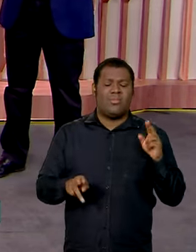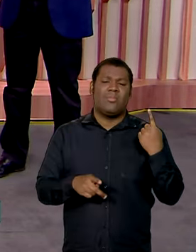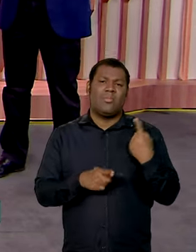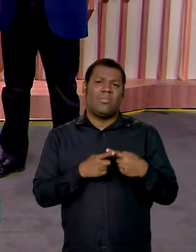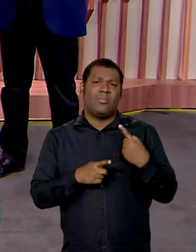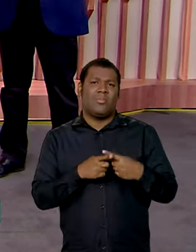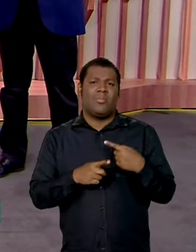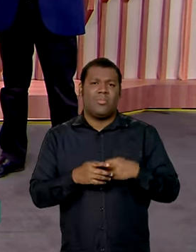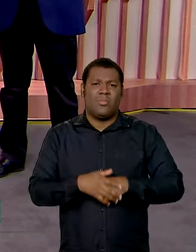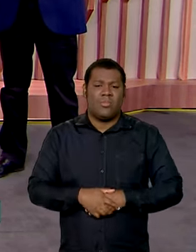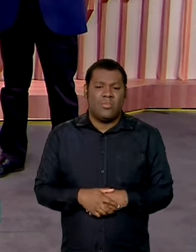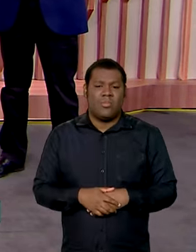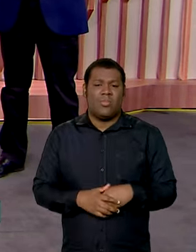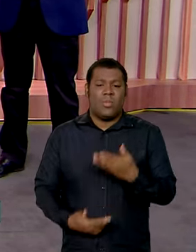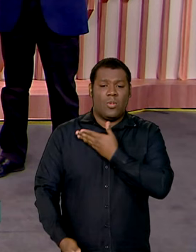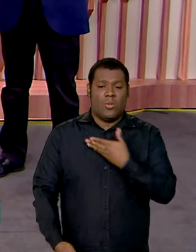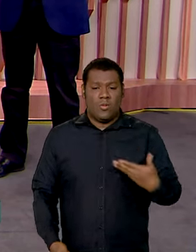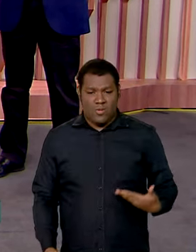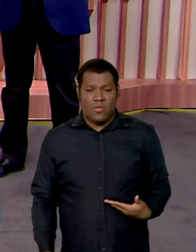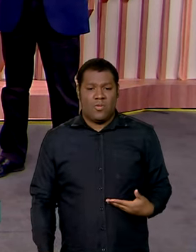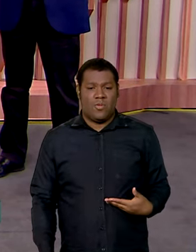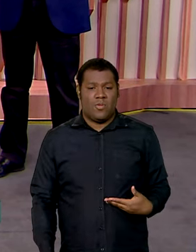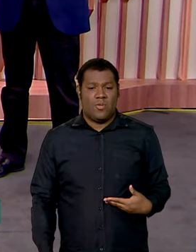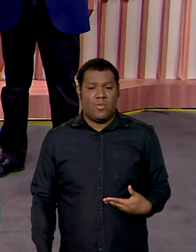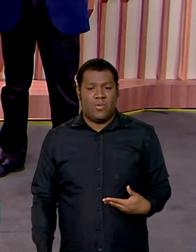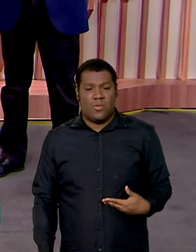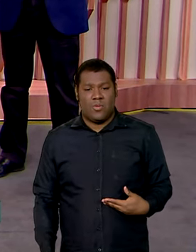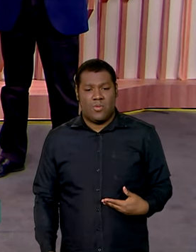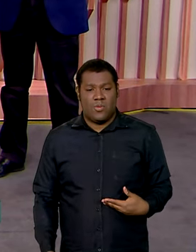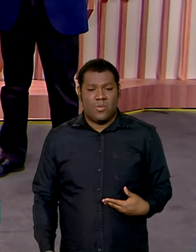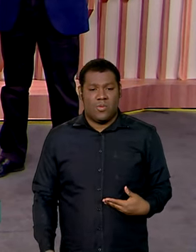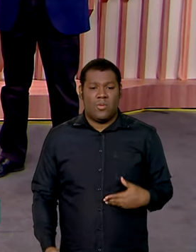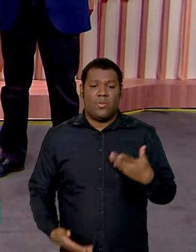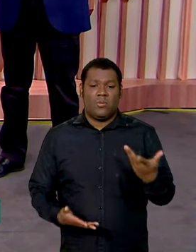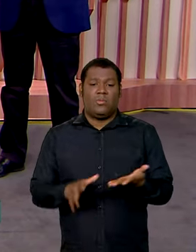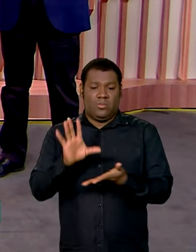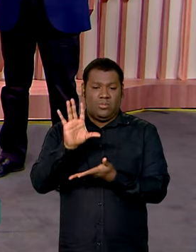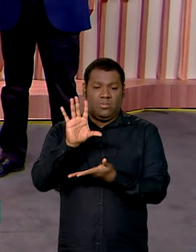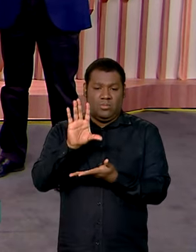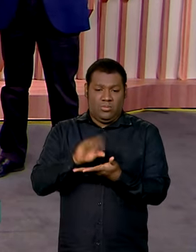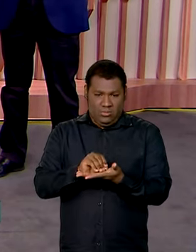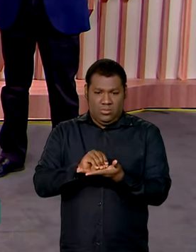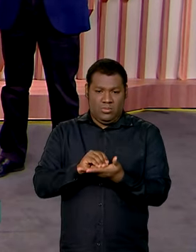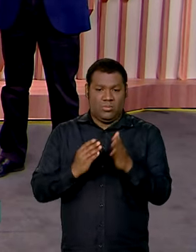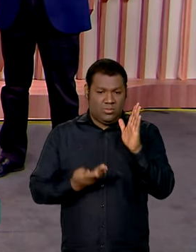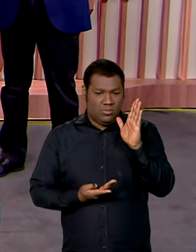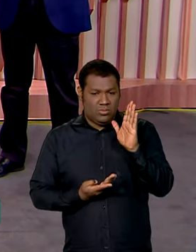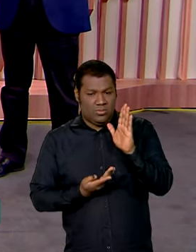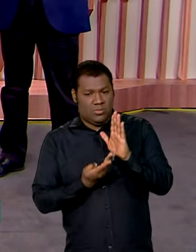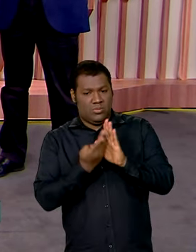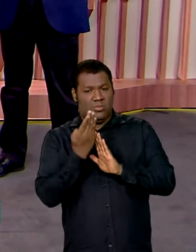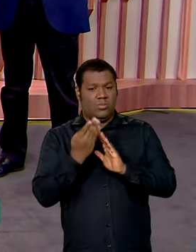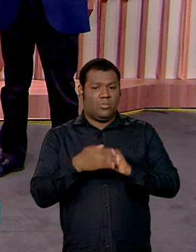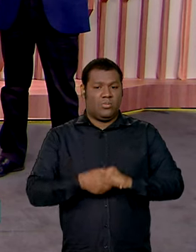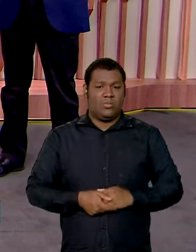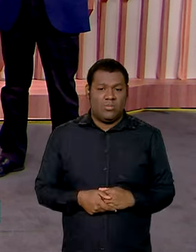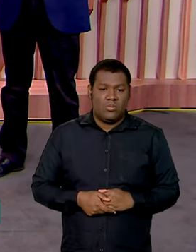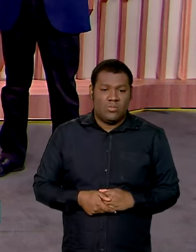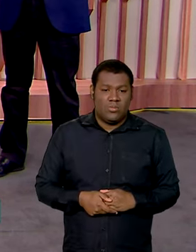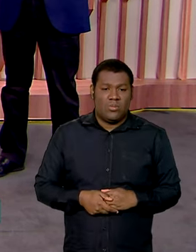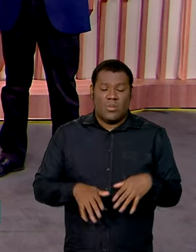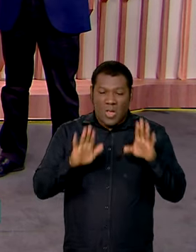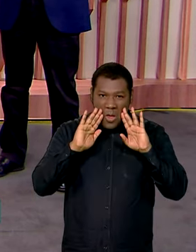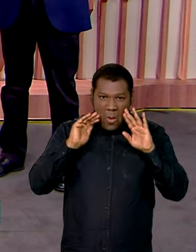zerar o déficit é porque o governo está conseguindo aumentar a receita e não ficar só com a